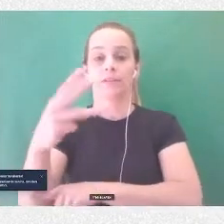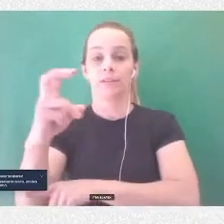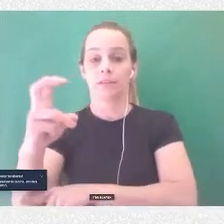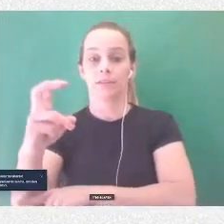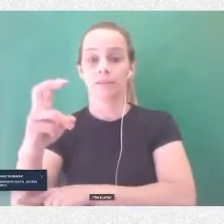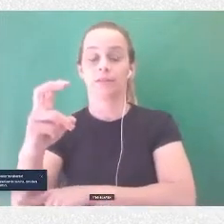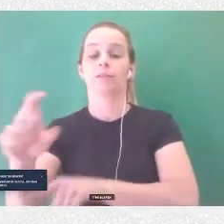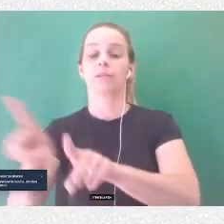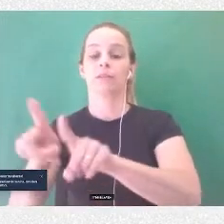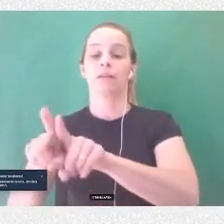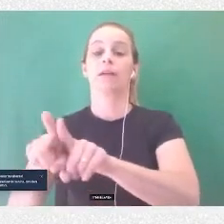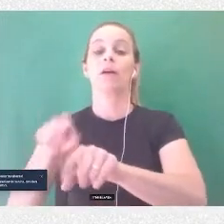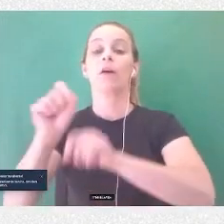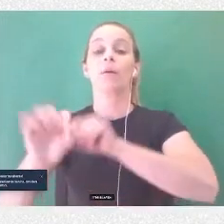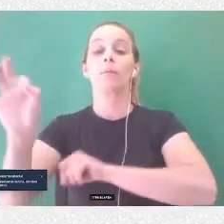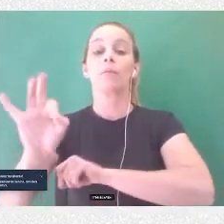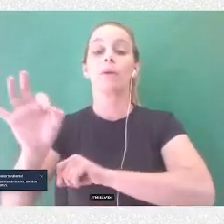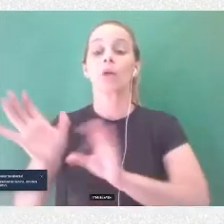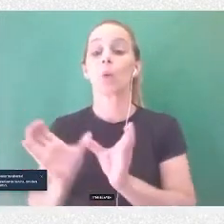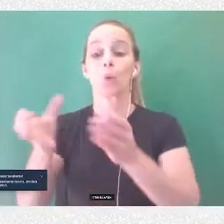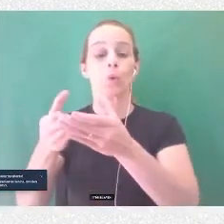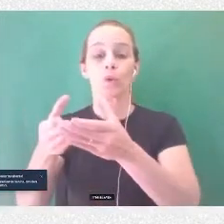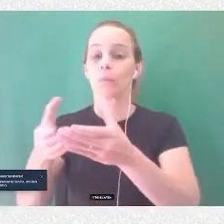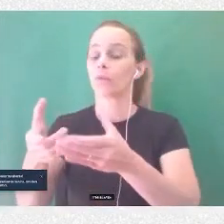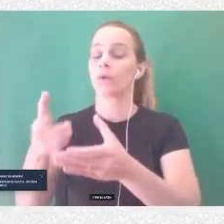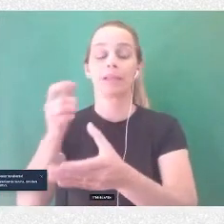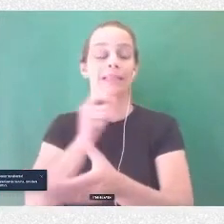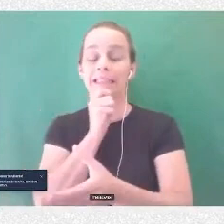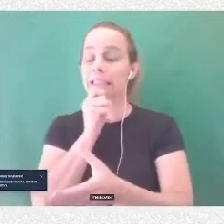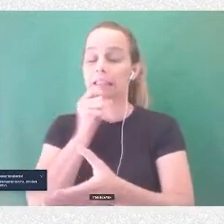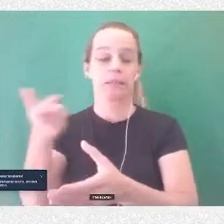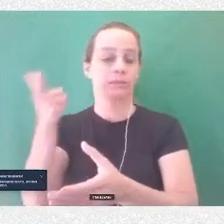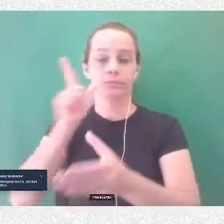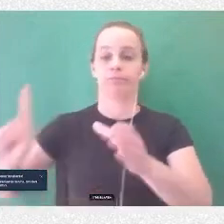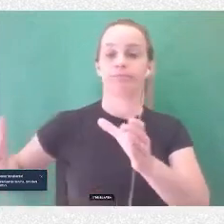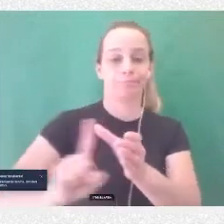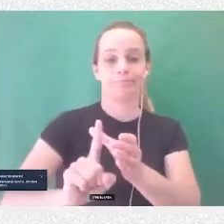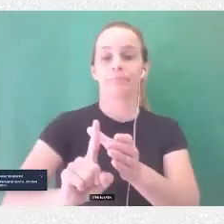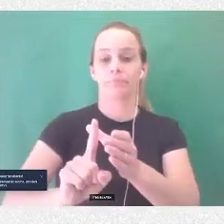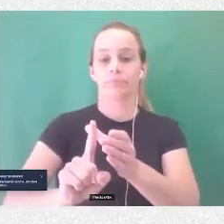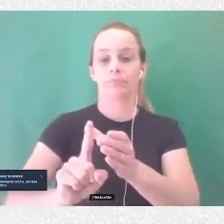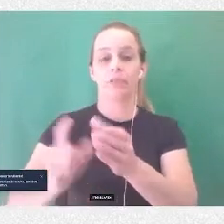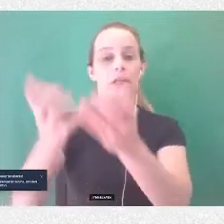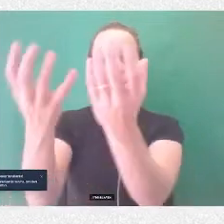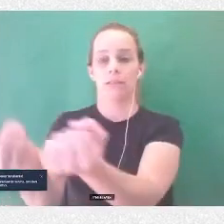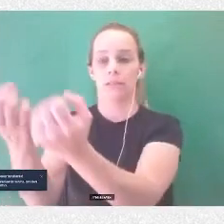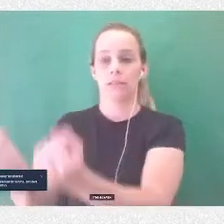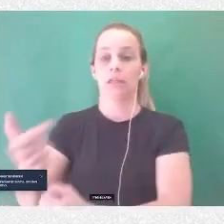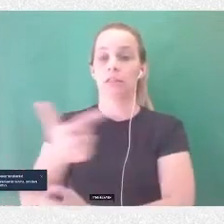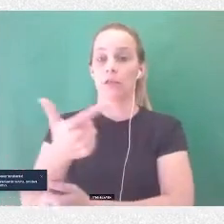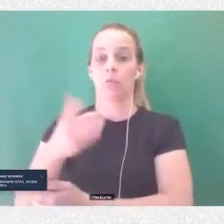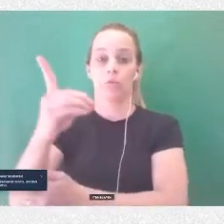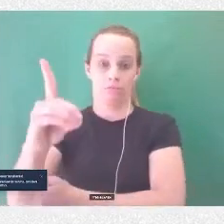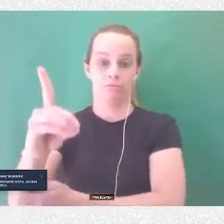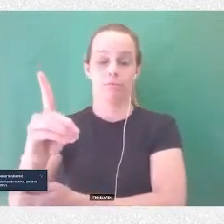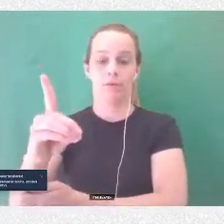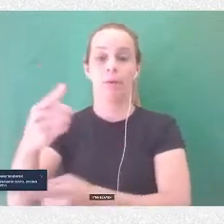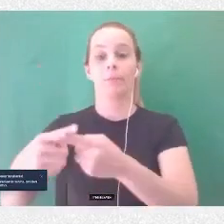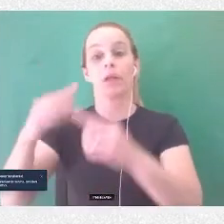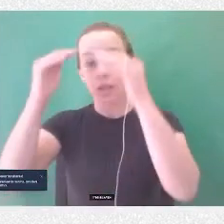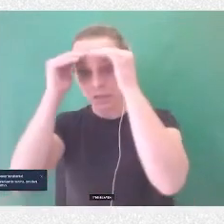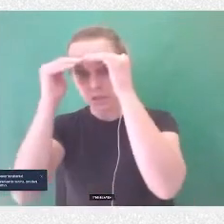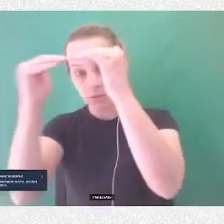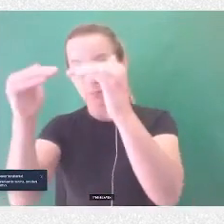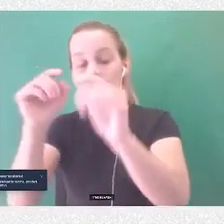em vista de que ainda há grupos que não se encaixam nessa questão de receber a segunda dose, né? Porque a gente respeita